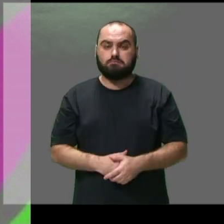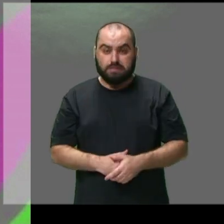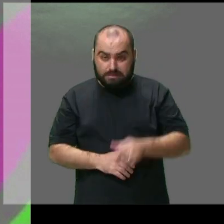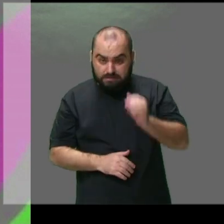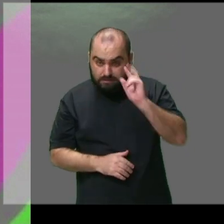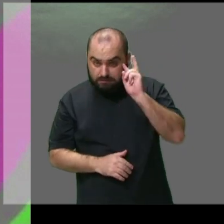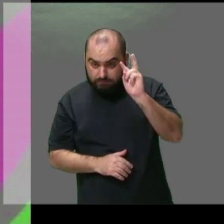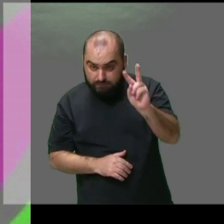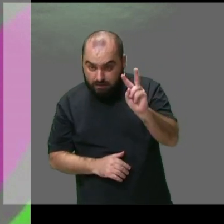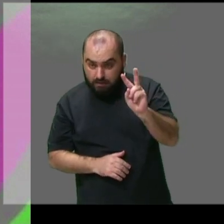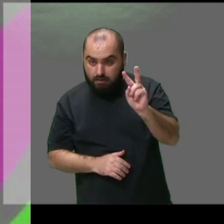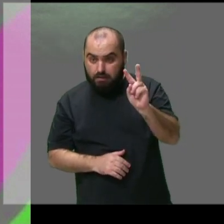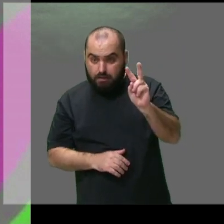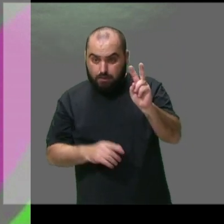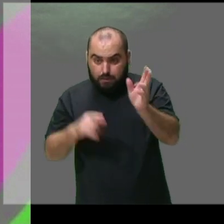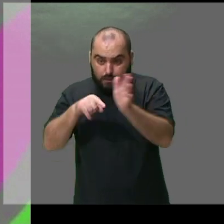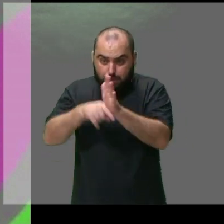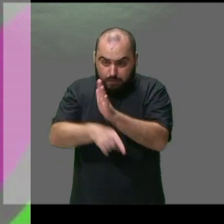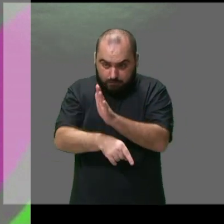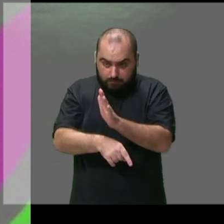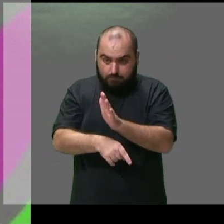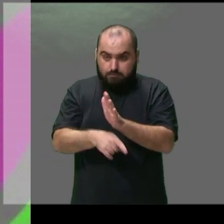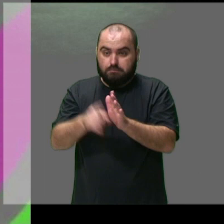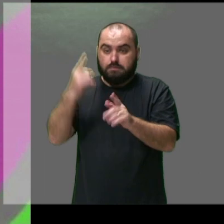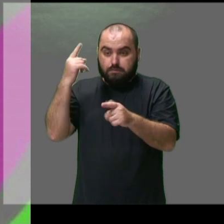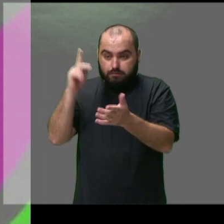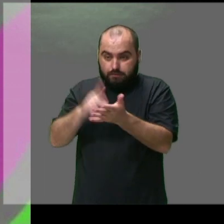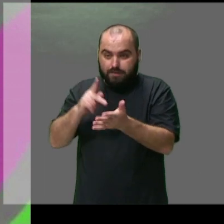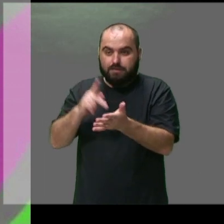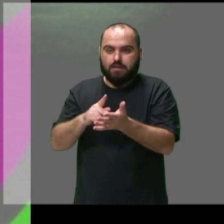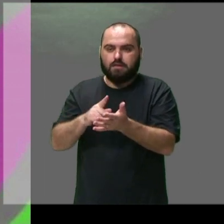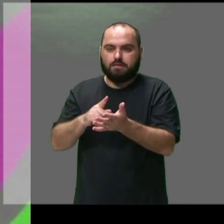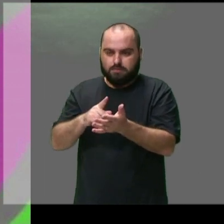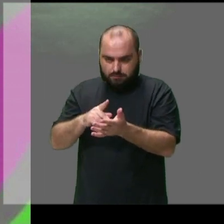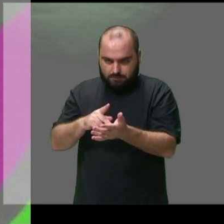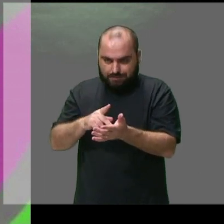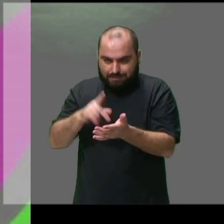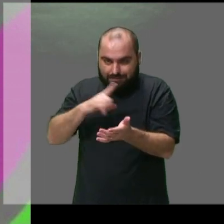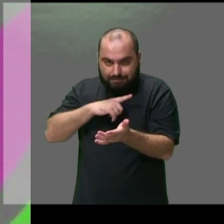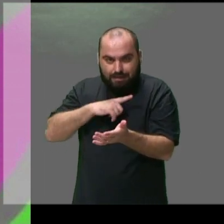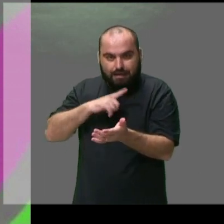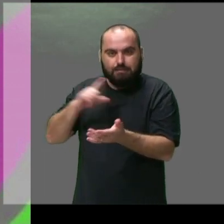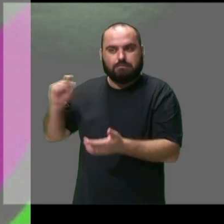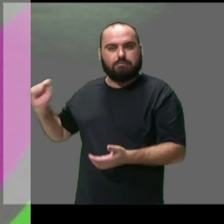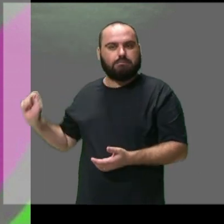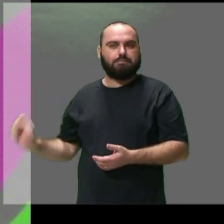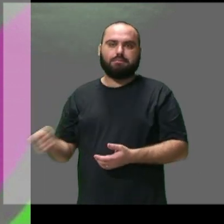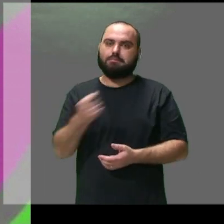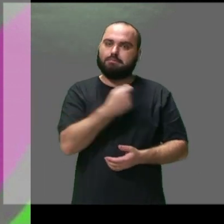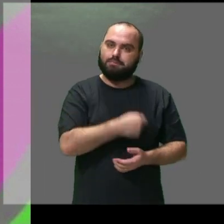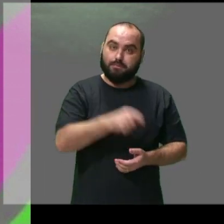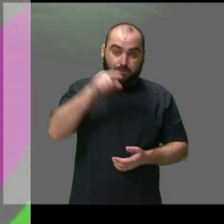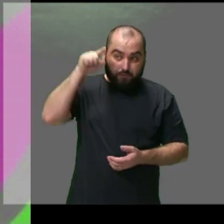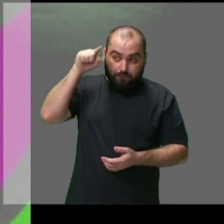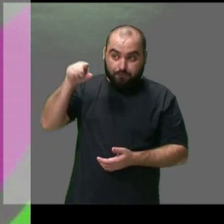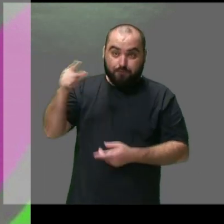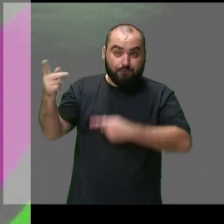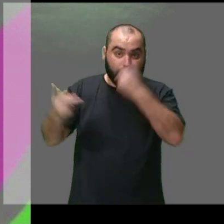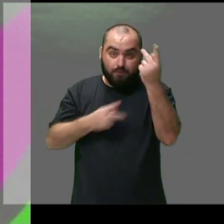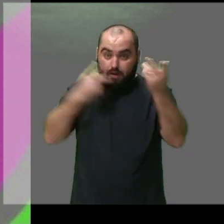bem, são raquetes mesmo, sim, né? Agora consigo alguma coisa. Depois que você